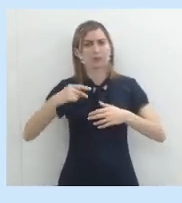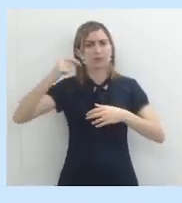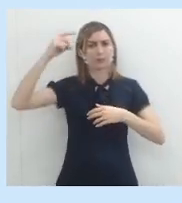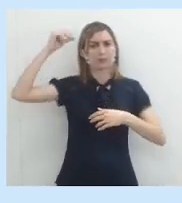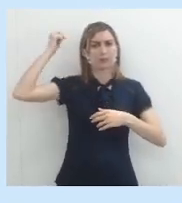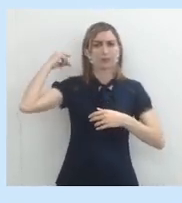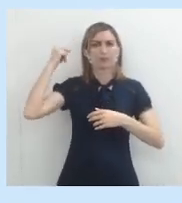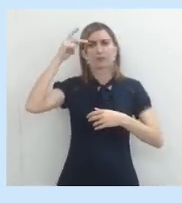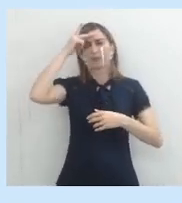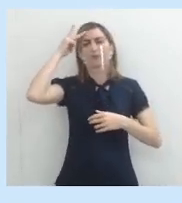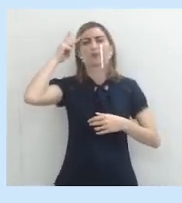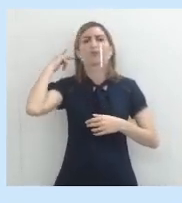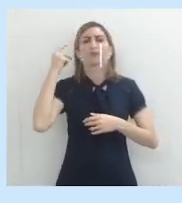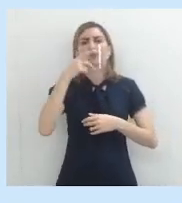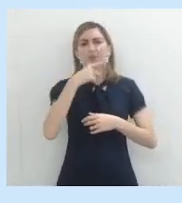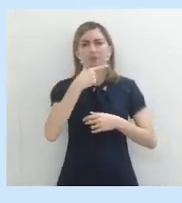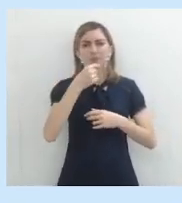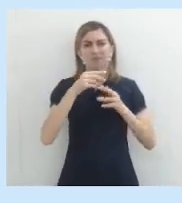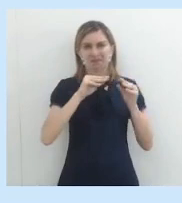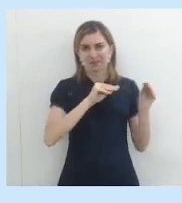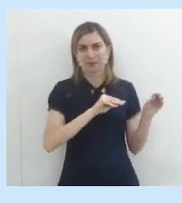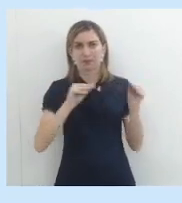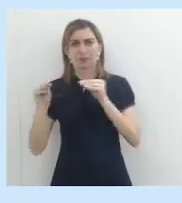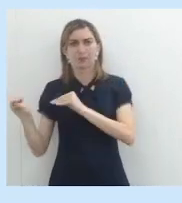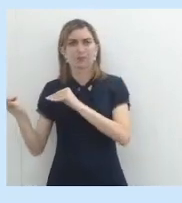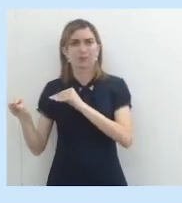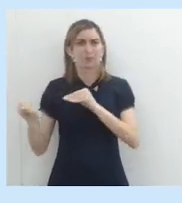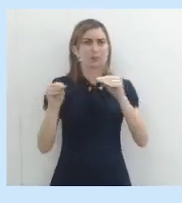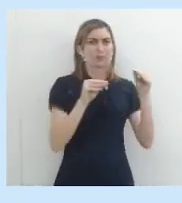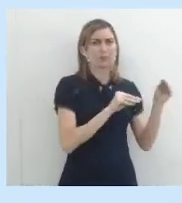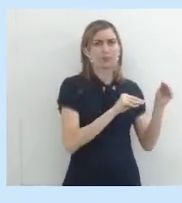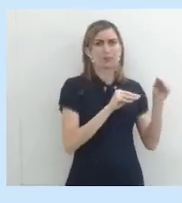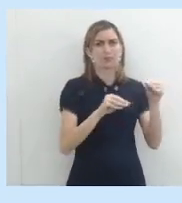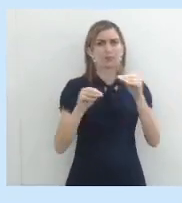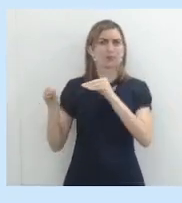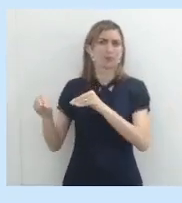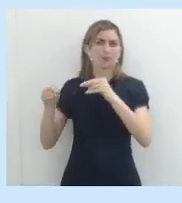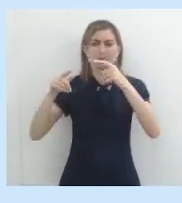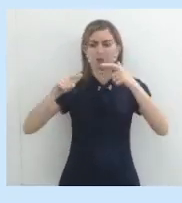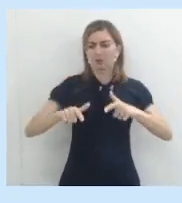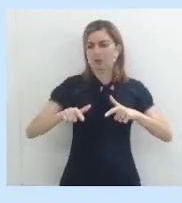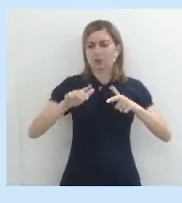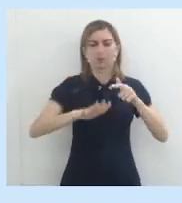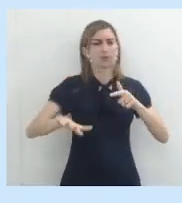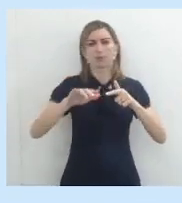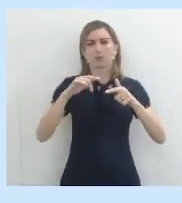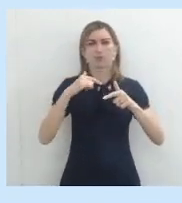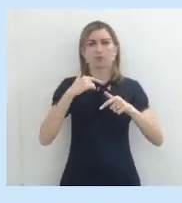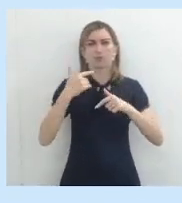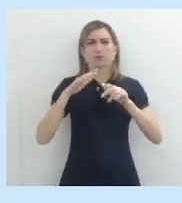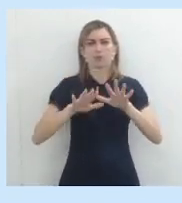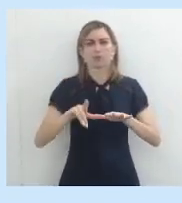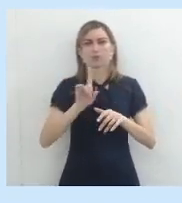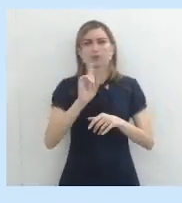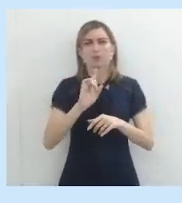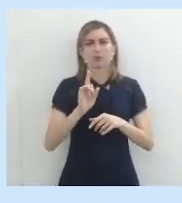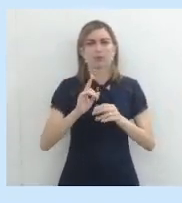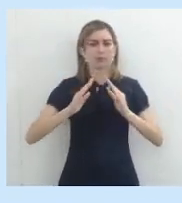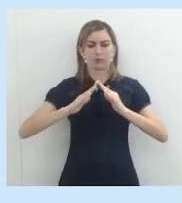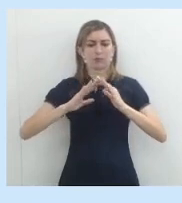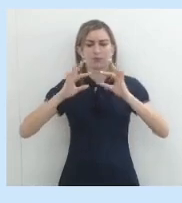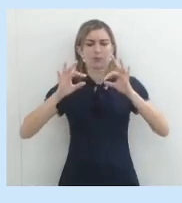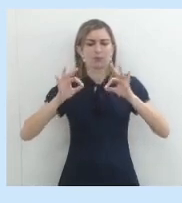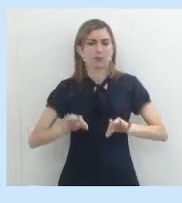os primeiros homens, eles eram nômades, né? Eles não ficavam em uma habitação só, né? Então, eles não tinham moradia